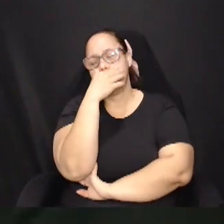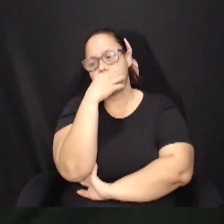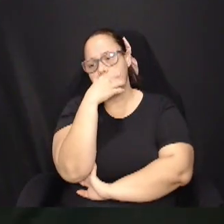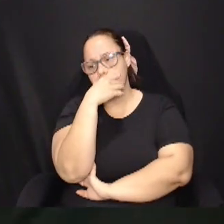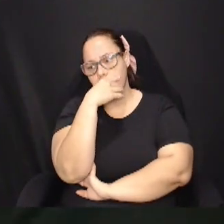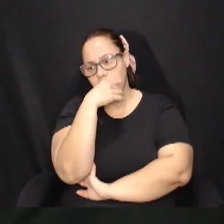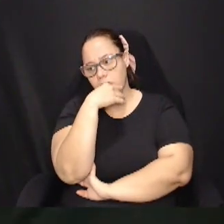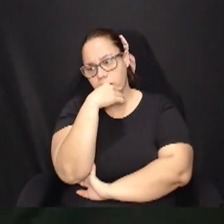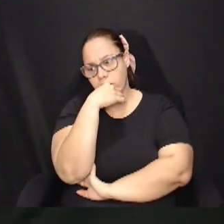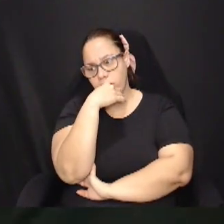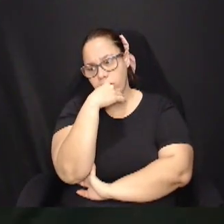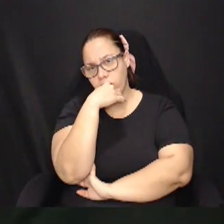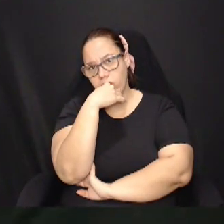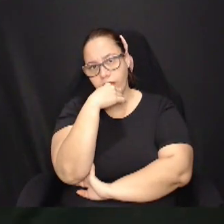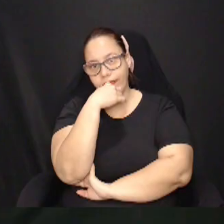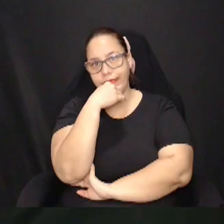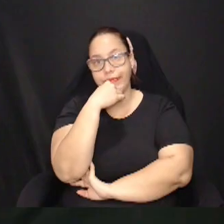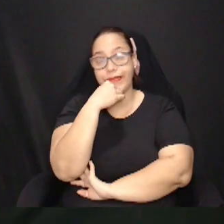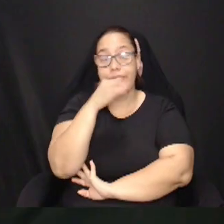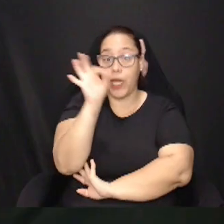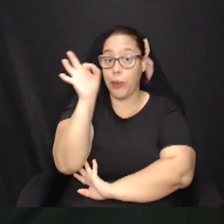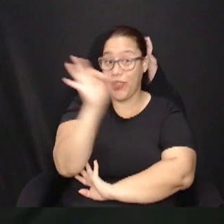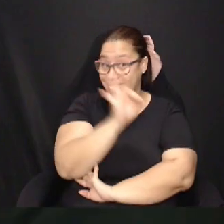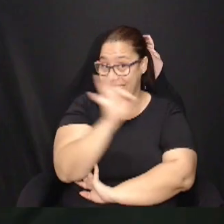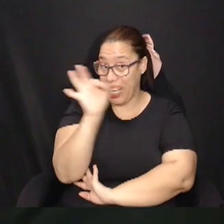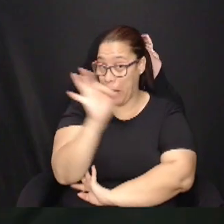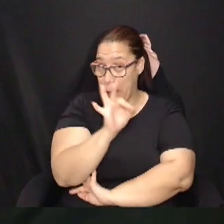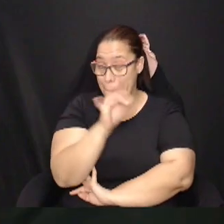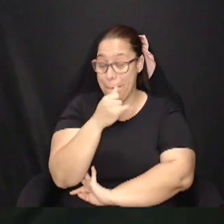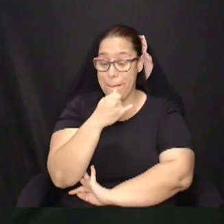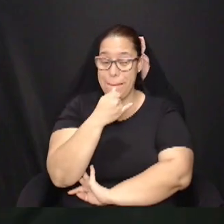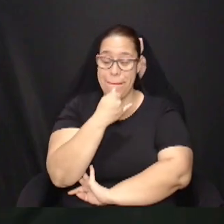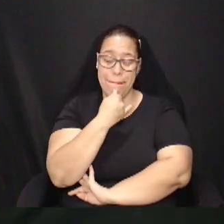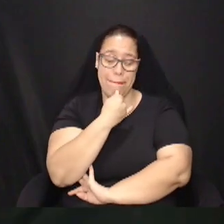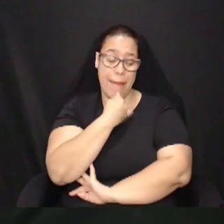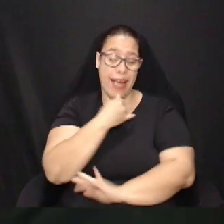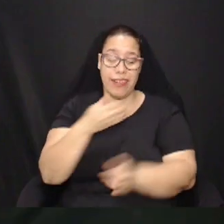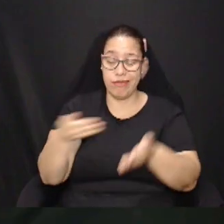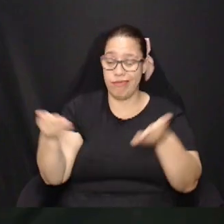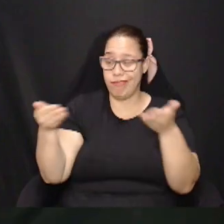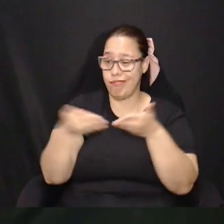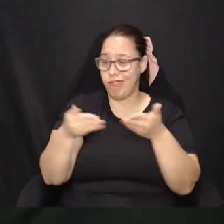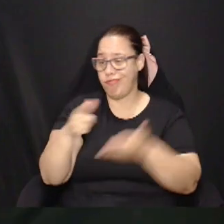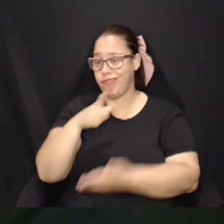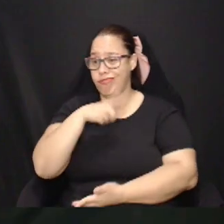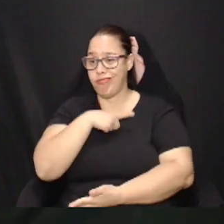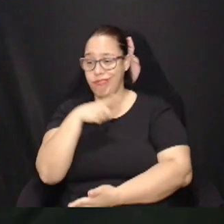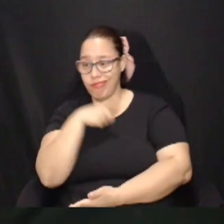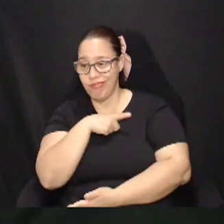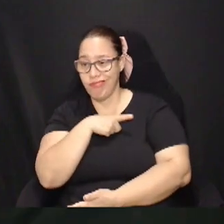naquela camada que, infelizmente, hoje a gente ainda tem esse estigma, né, no